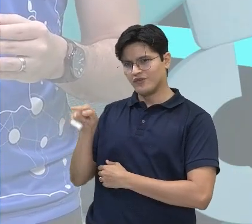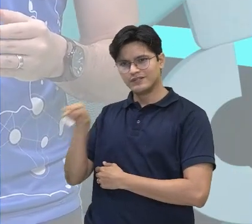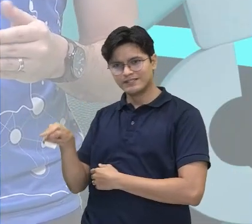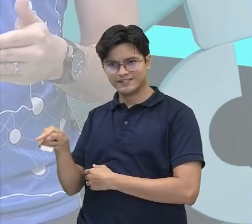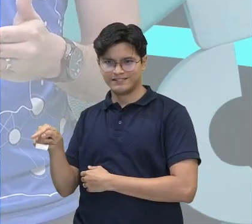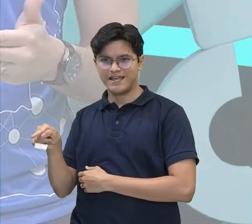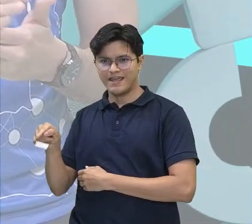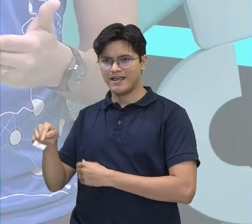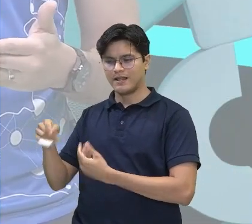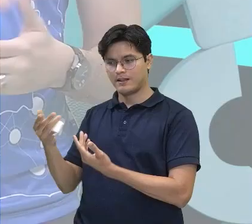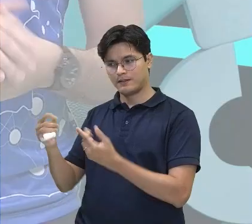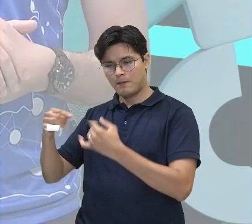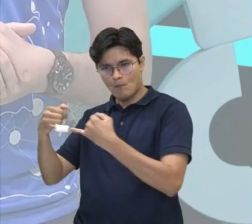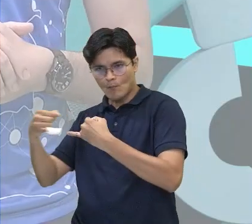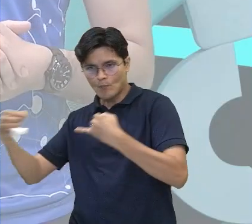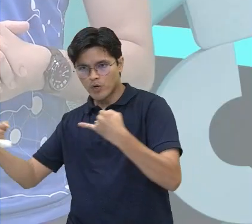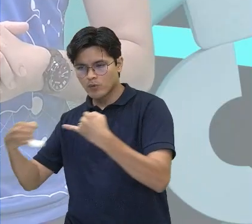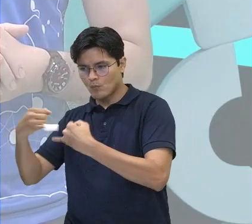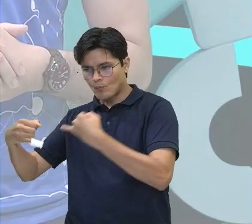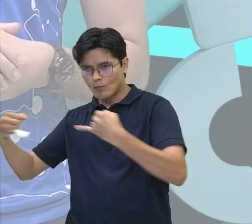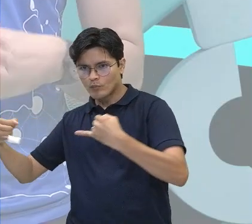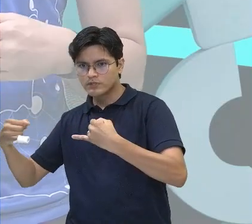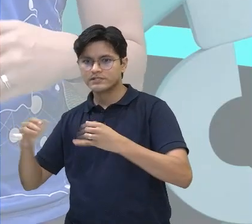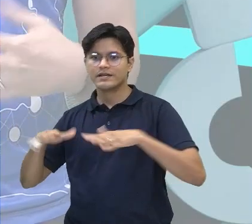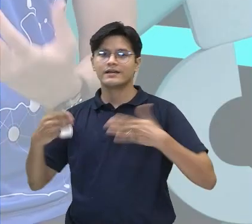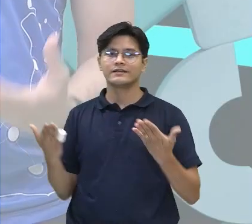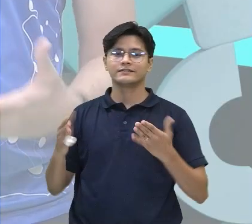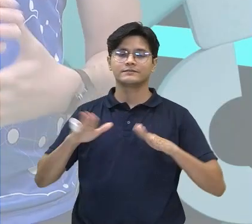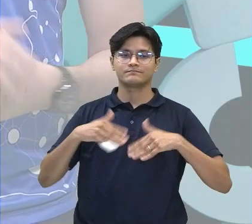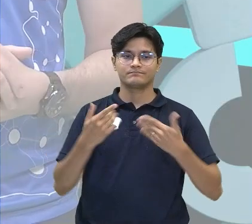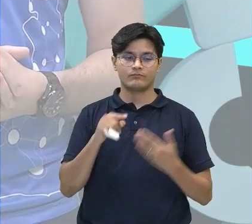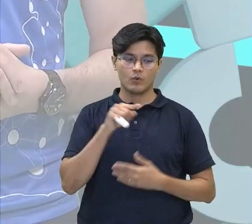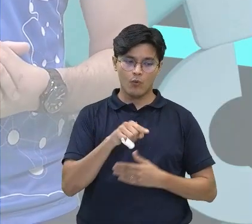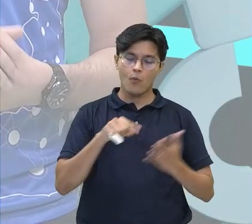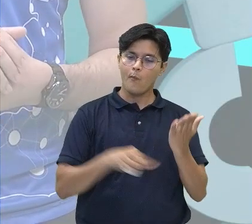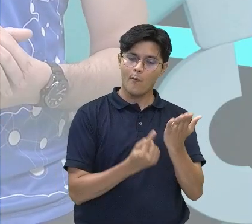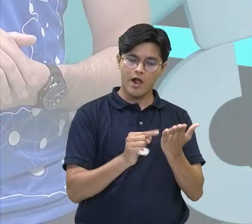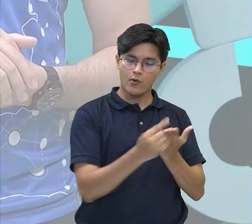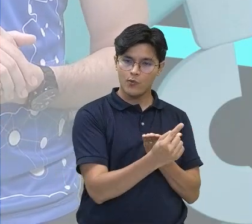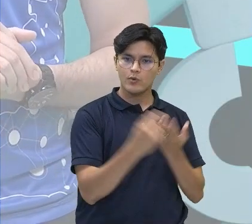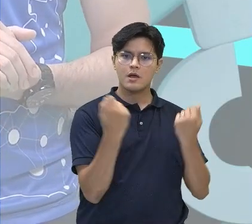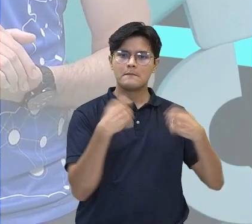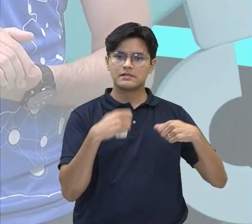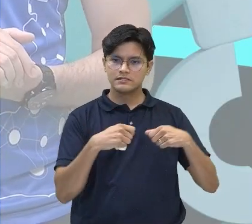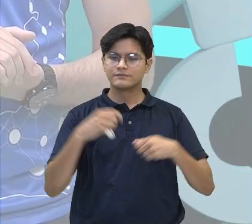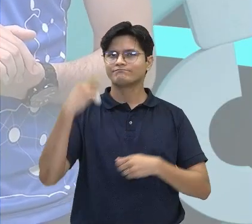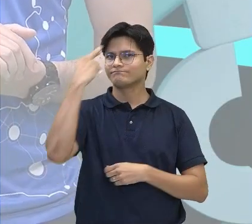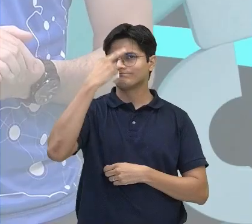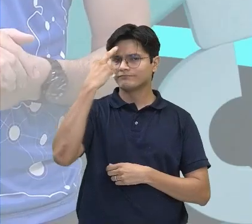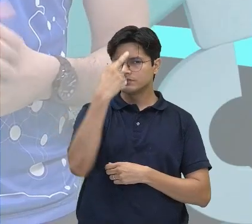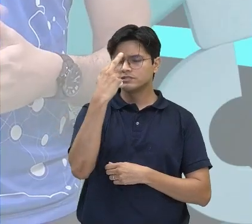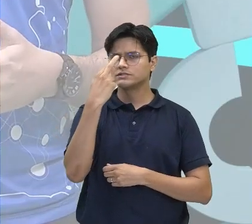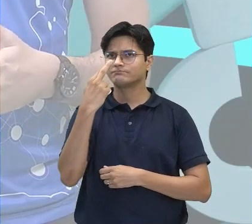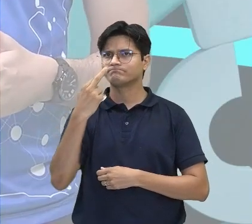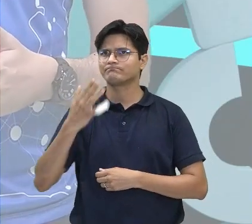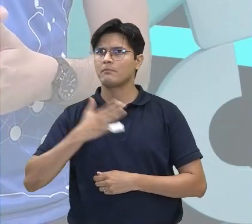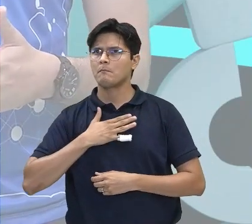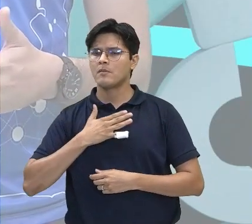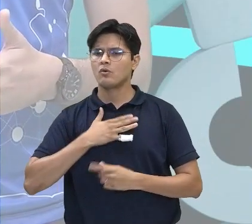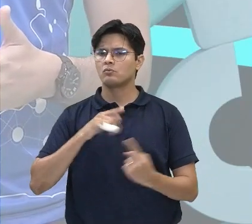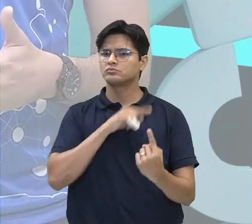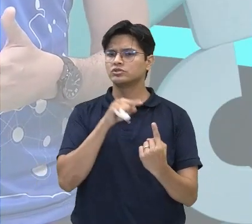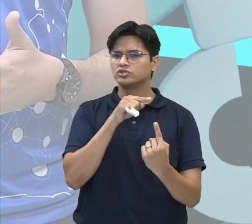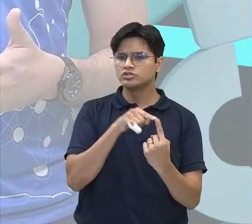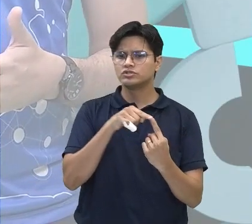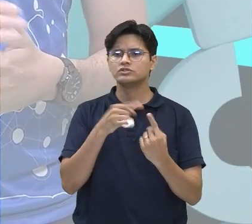precisa refletir sobre o seu principal papel naquele processo da costura. Quanto à agulha,